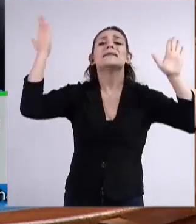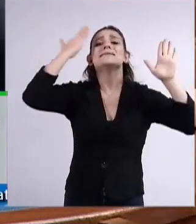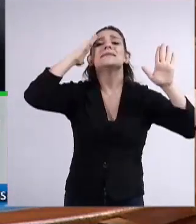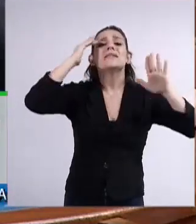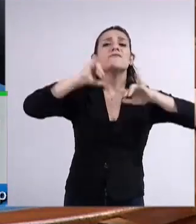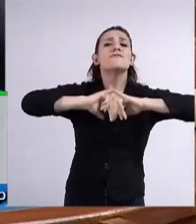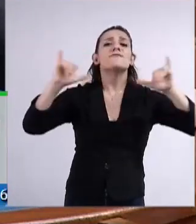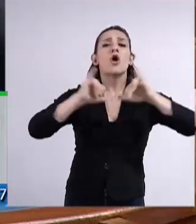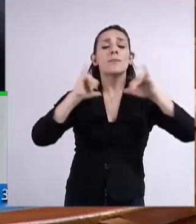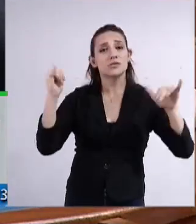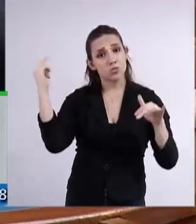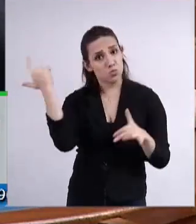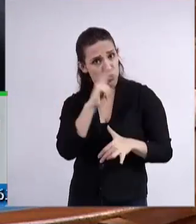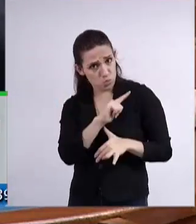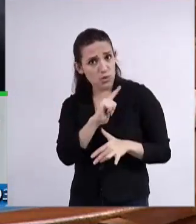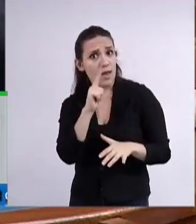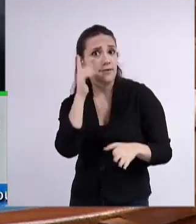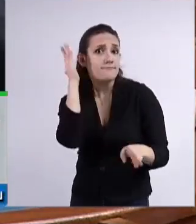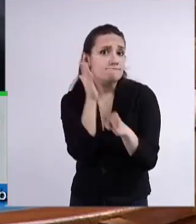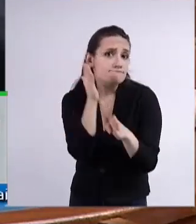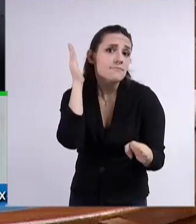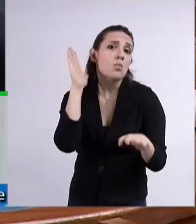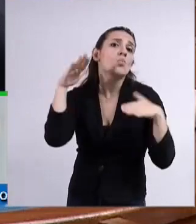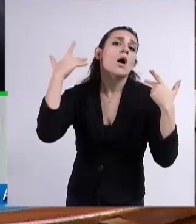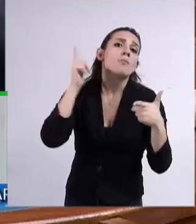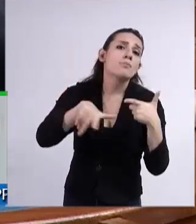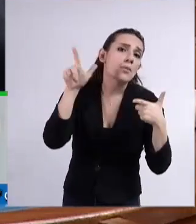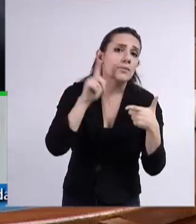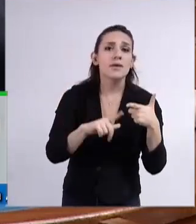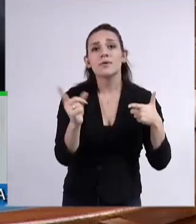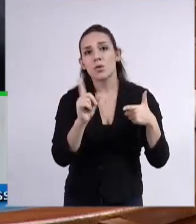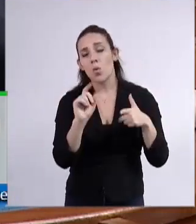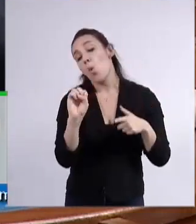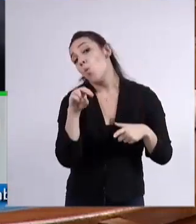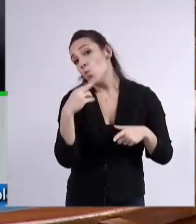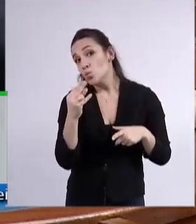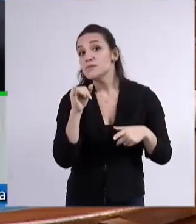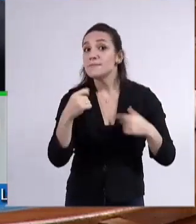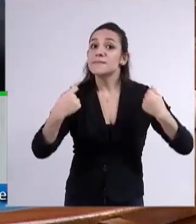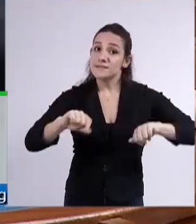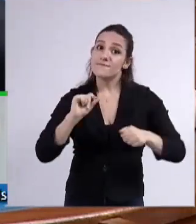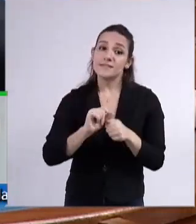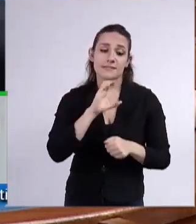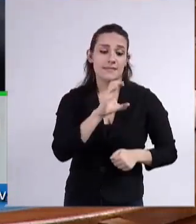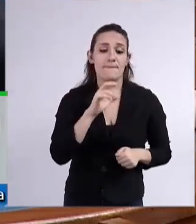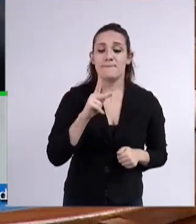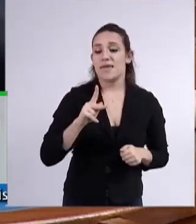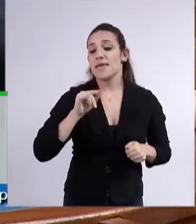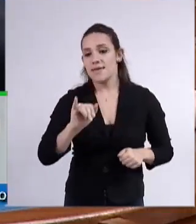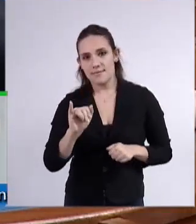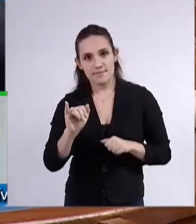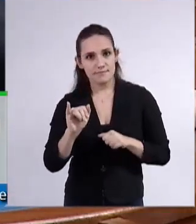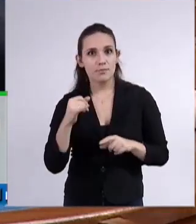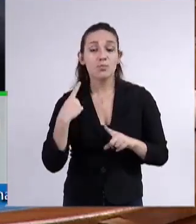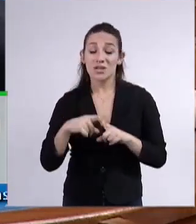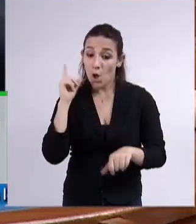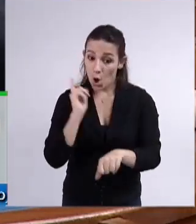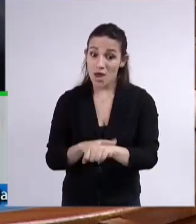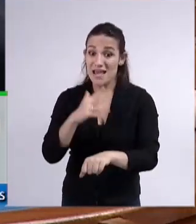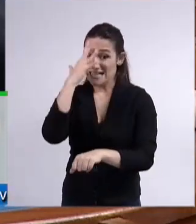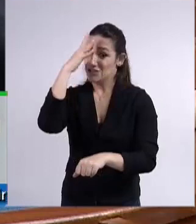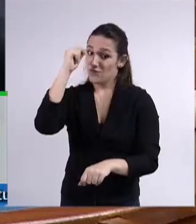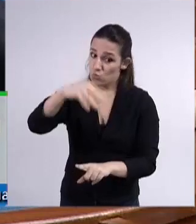o caso, a realização a formação de uma CPI, desde que nós tenhamos fato determinado ou